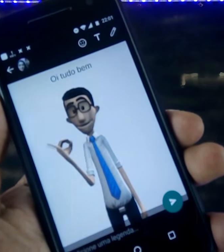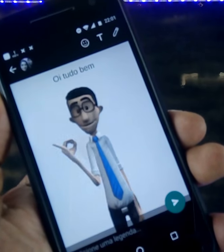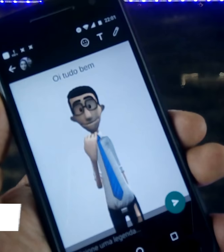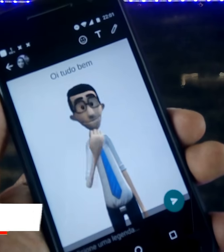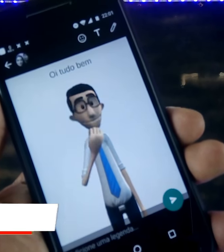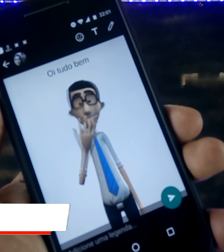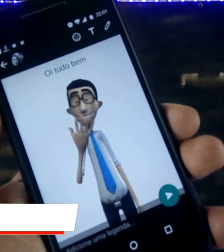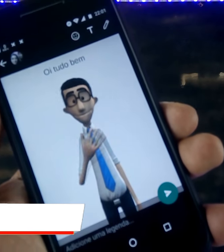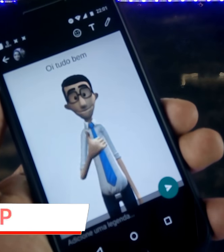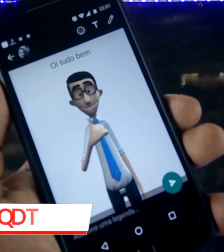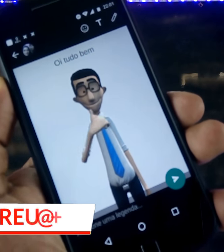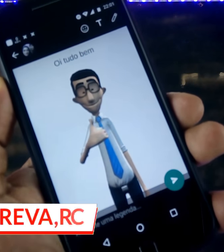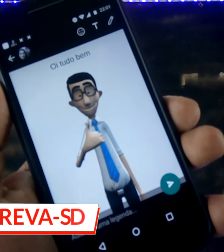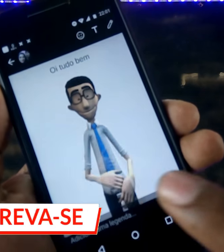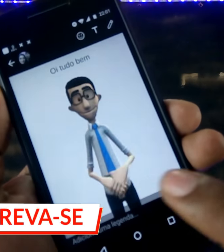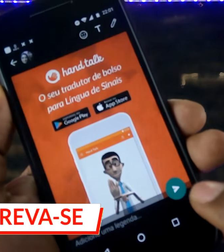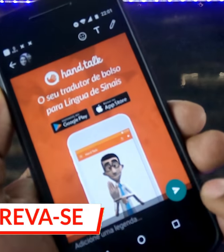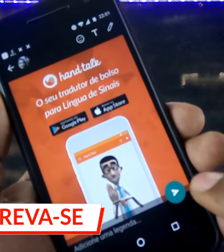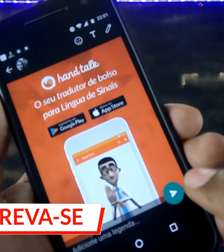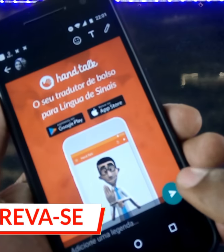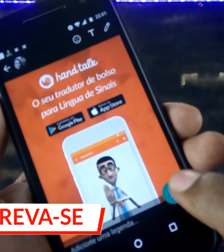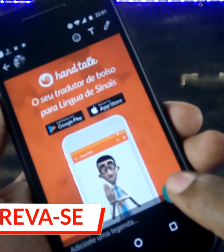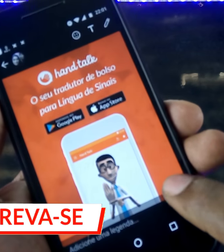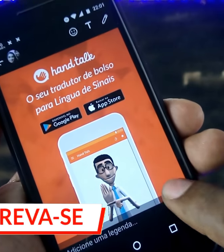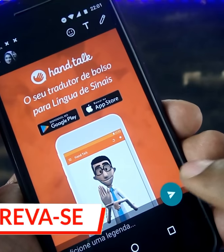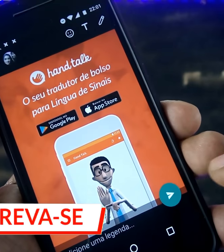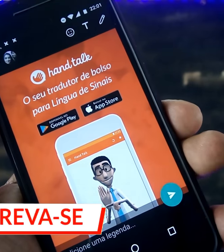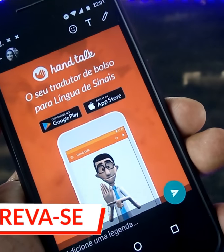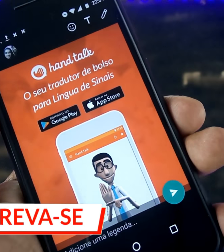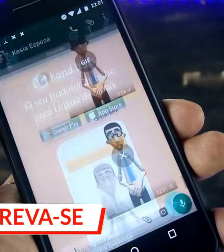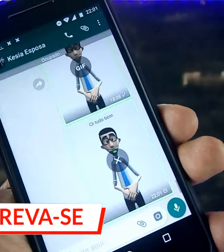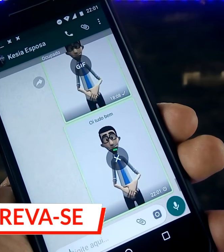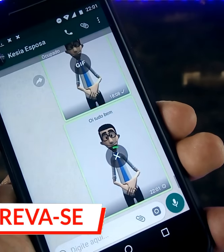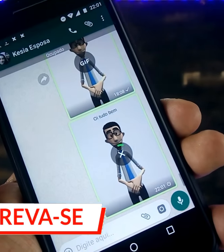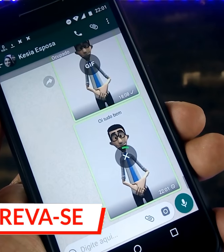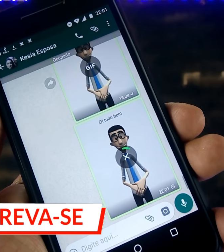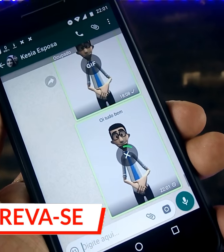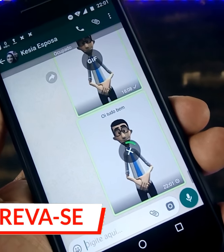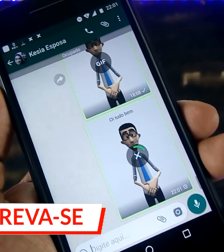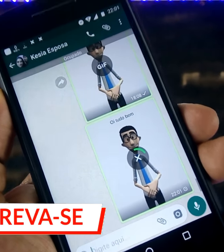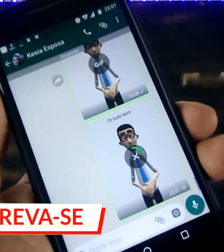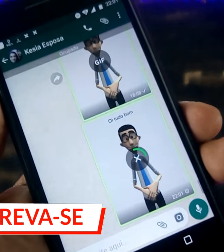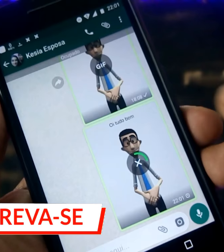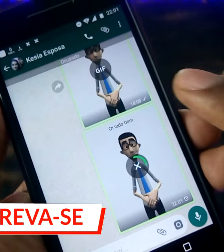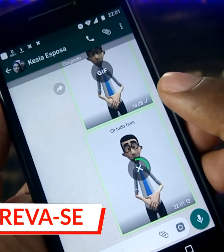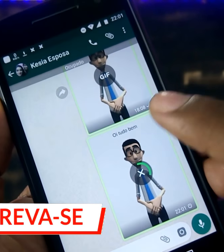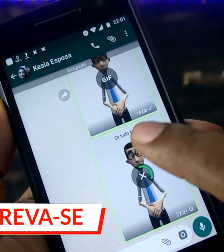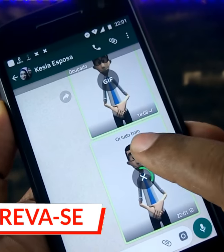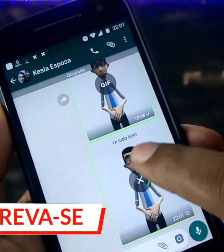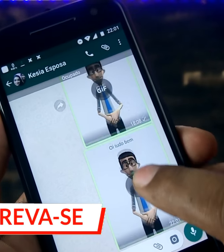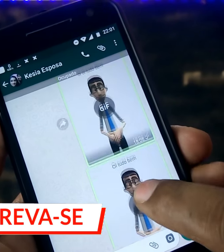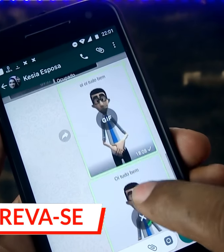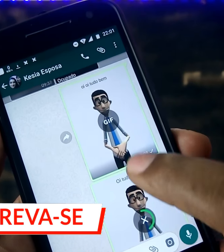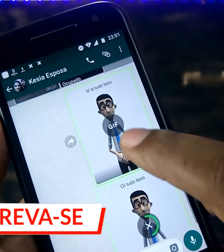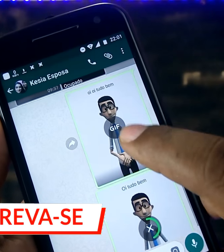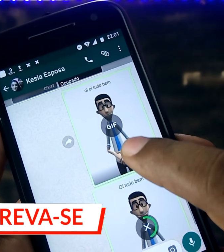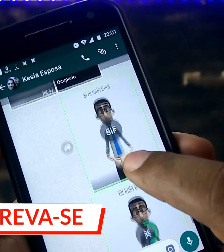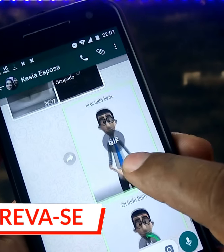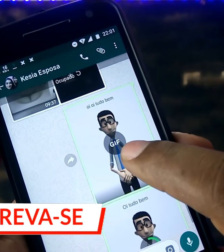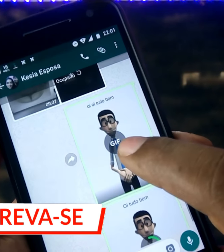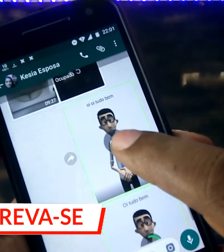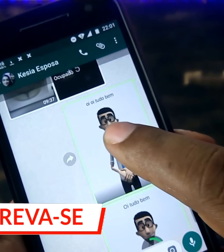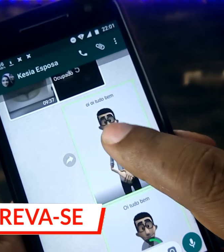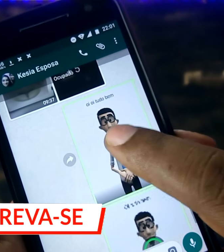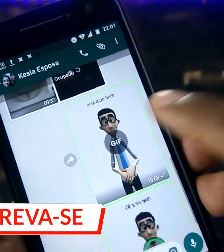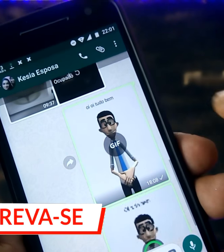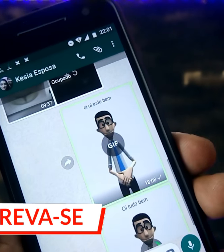E aqui, ó lá. Ele vai mostrar aqui, ó. É uma imagenzinha. Eu vou clicar em enviar. E, ó lá. Eu já tinha mandado um aqui para ela, Eu tinha mandado esse